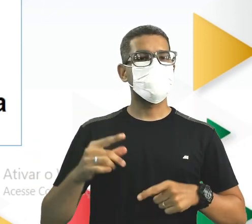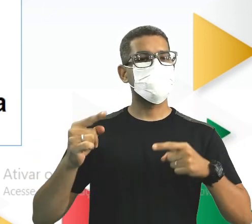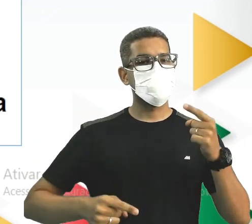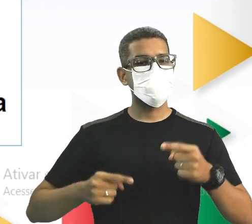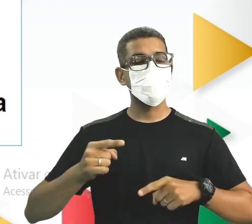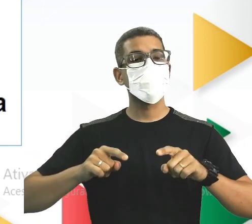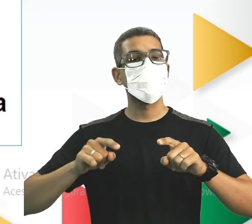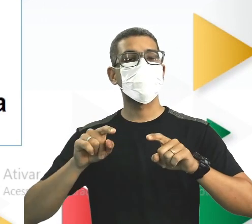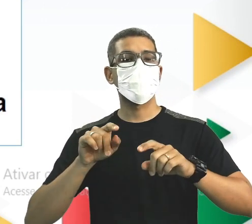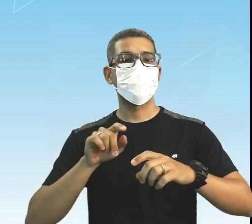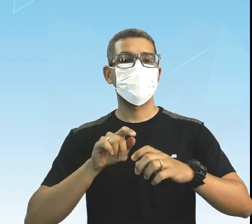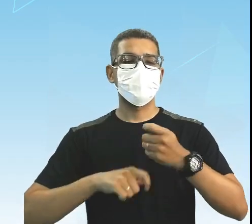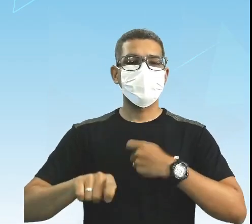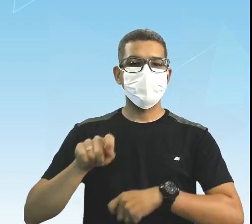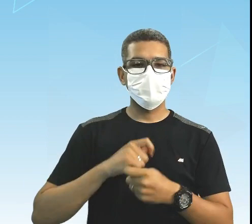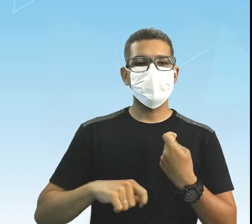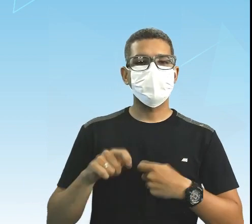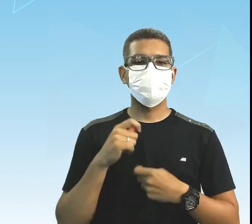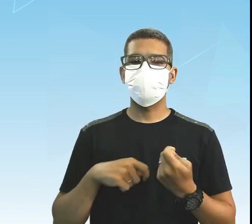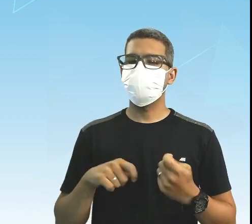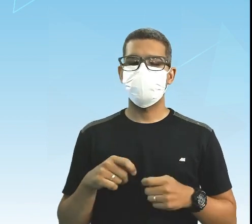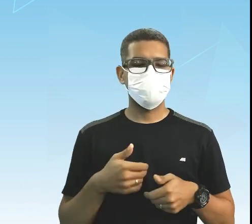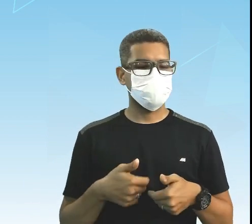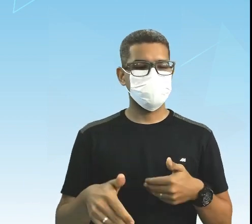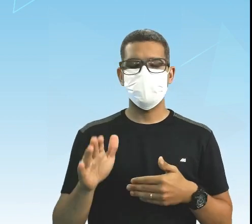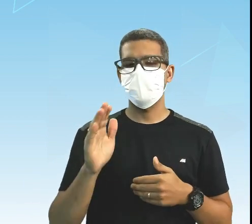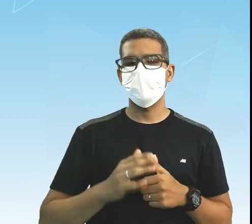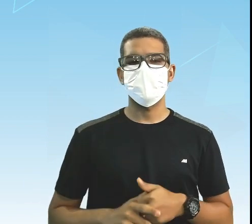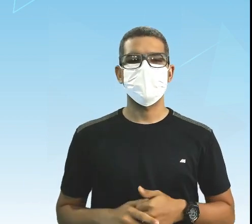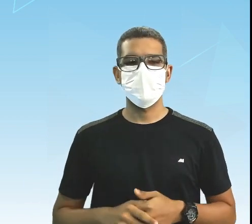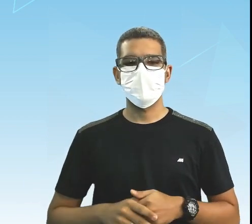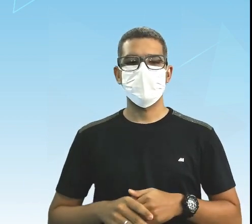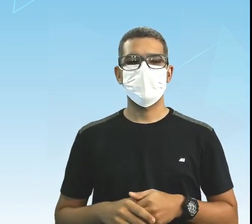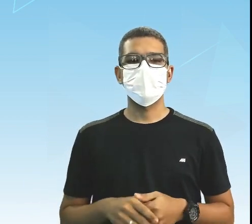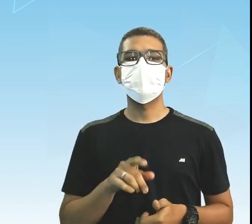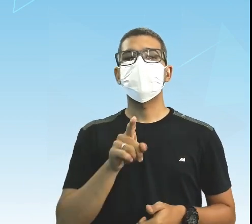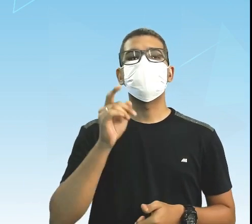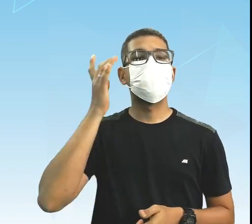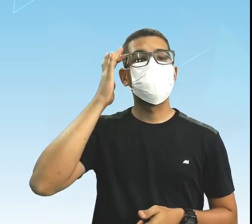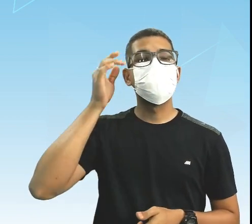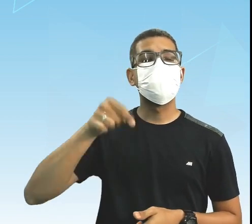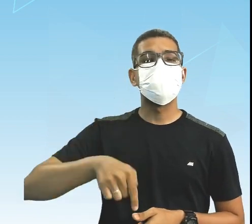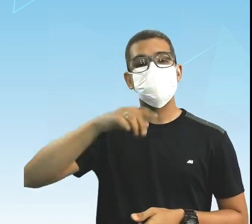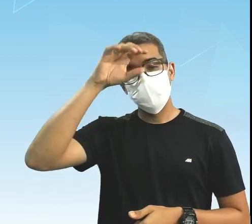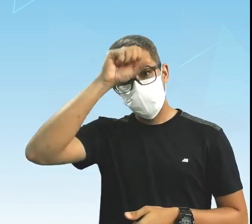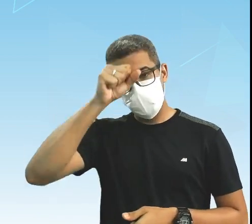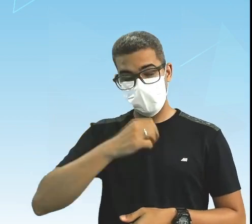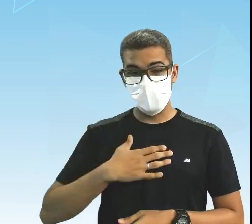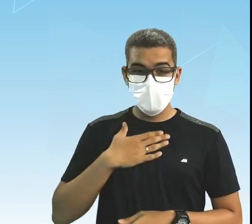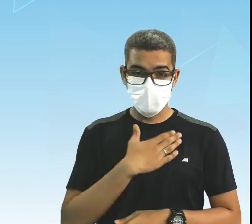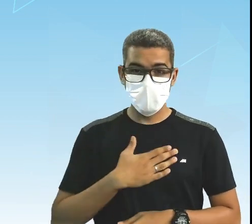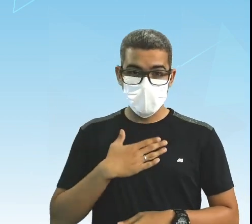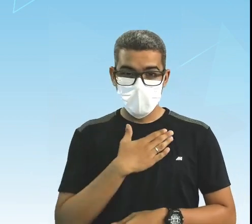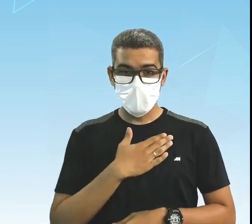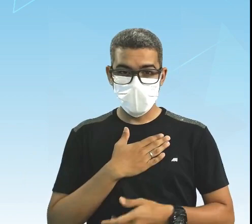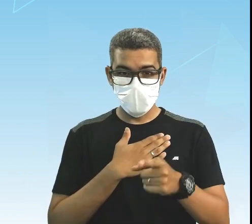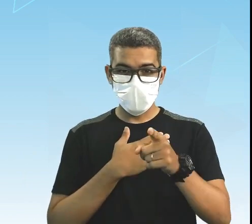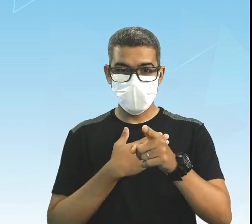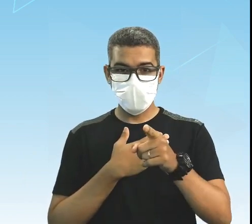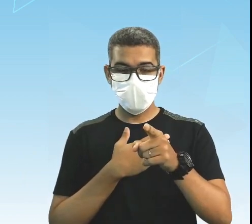econômica, legal, cultural, enfim, meus amores. O que vocês acharam? Aprenderam? Gostaram do 7º